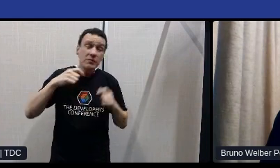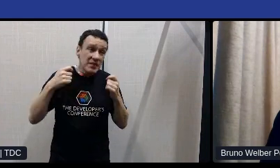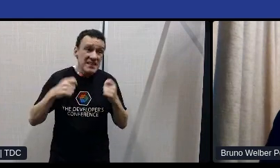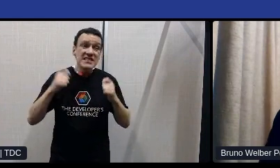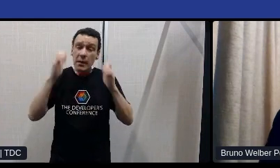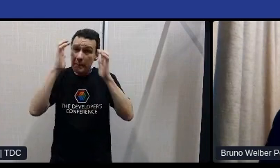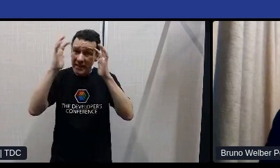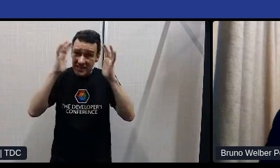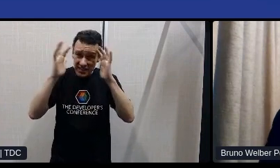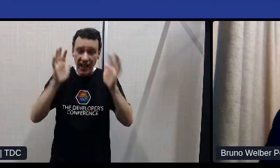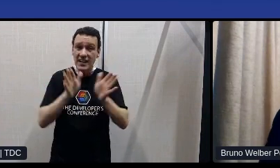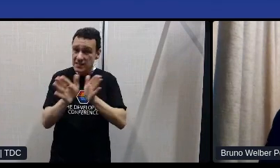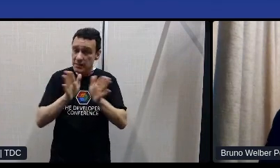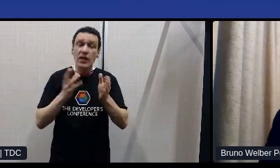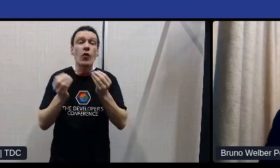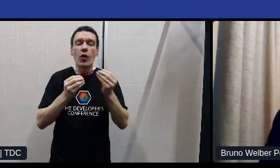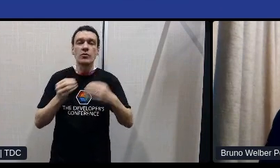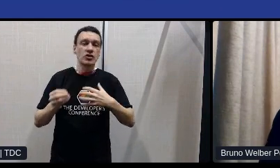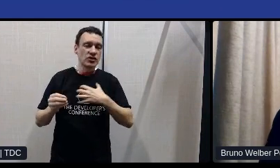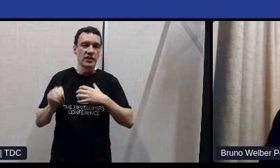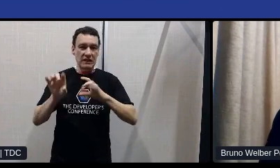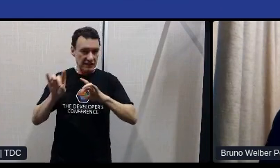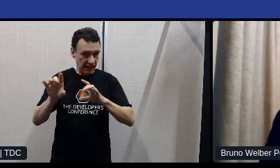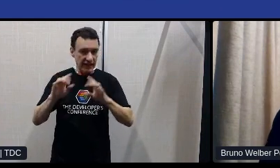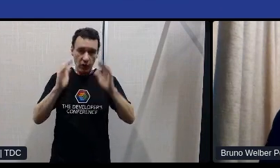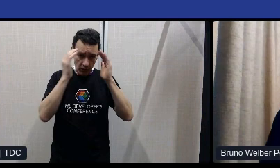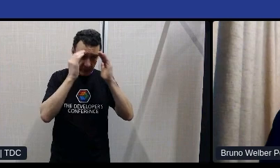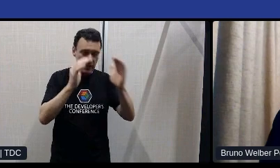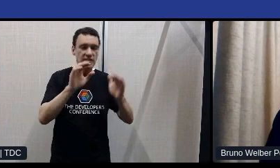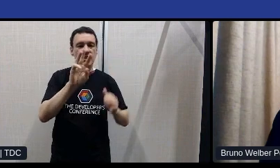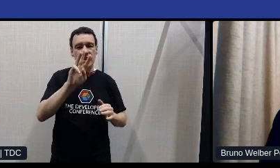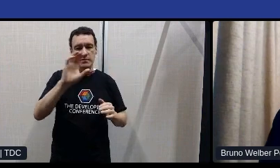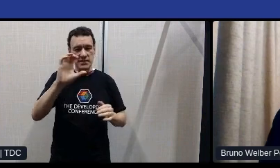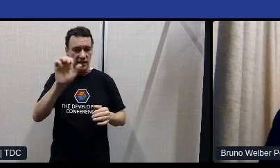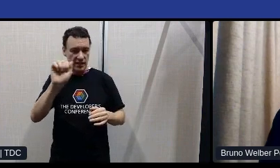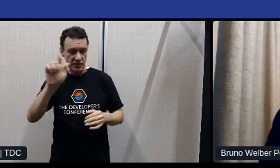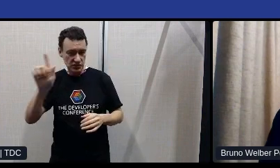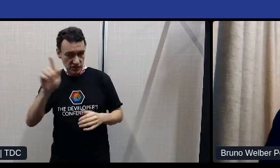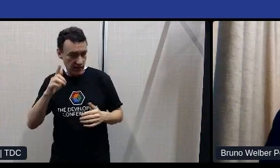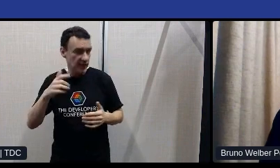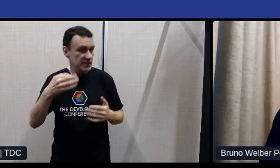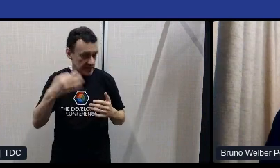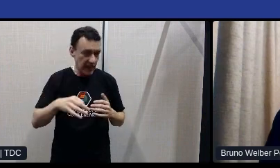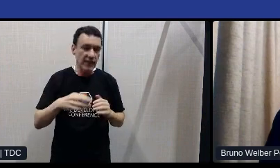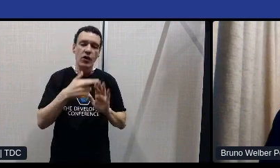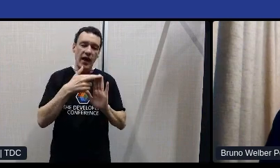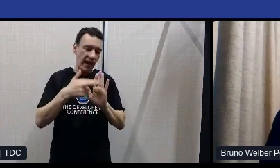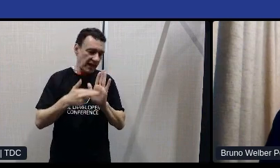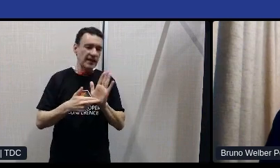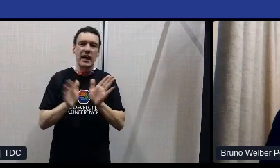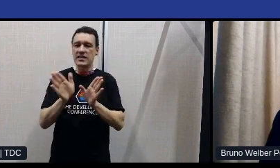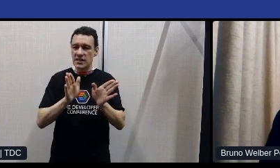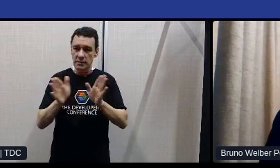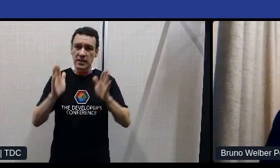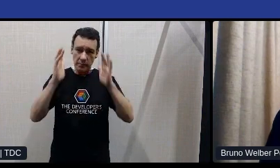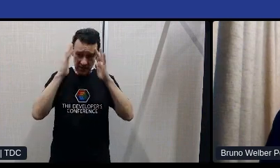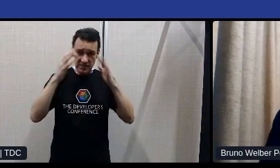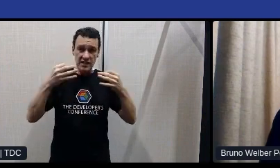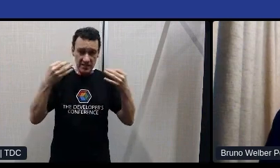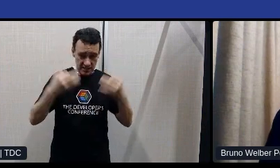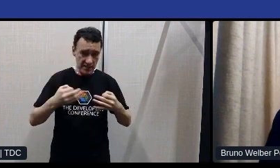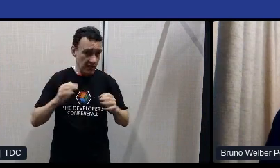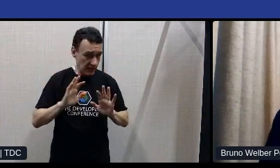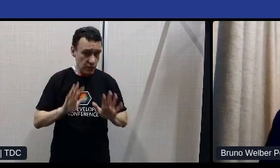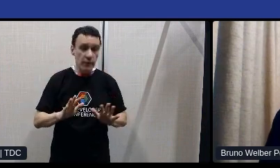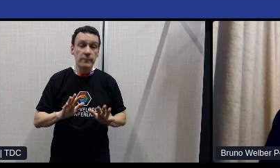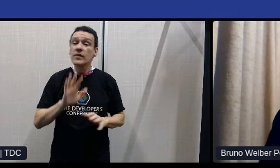técnica, seguindo a WCAG, seguindo todas as normas de acessibilidade, mas nós temos que pensar principalmente no usuário.